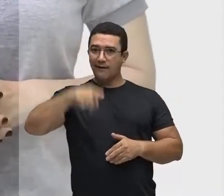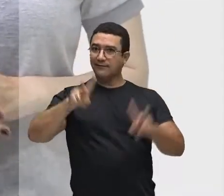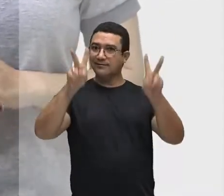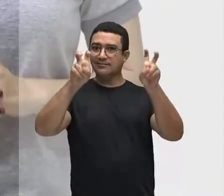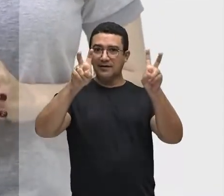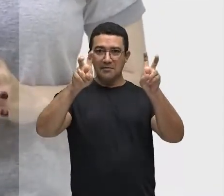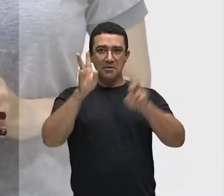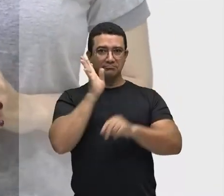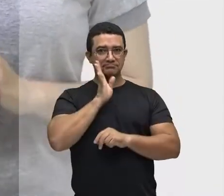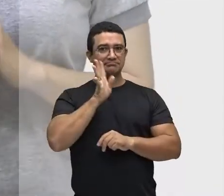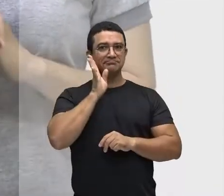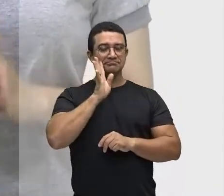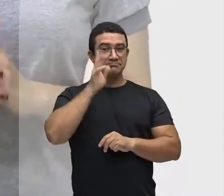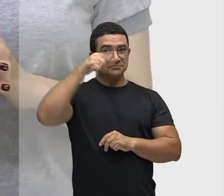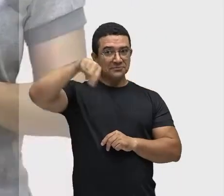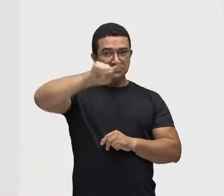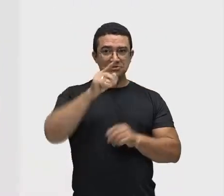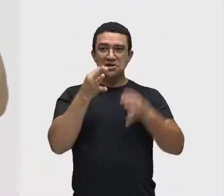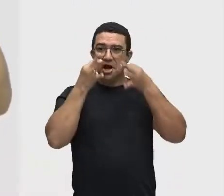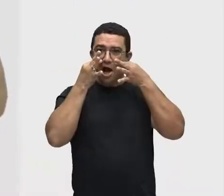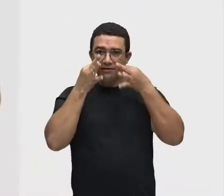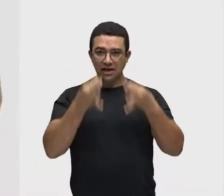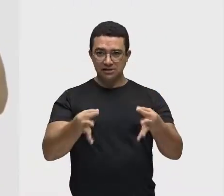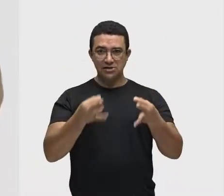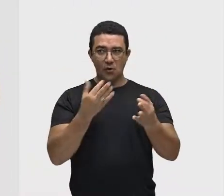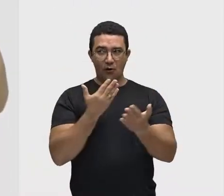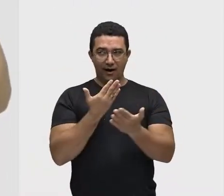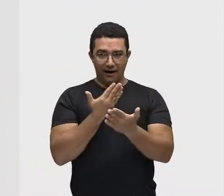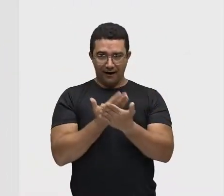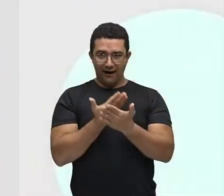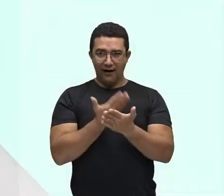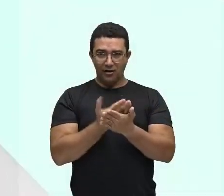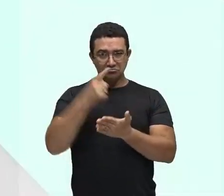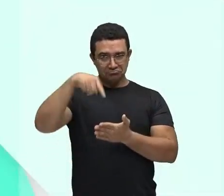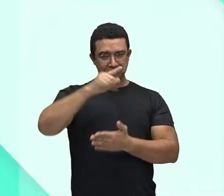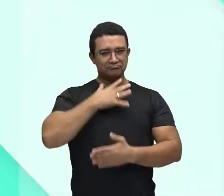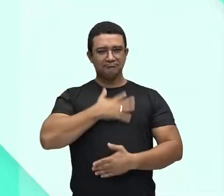né? Quero que vocês prestem bem atenção nessa aula que vocês vão gostar.